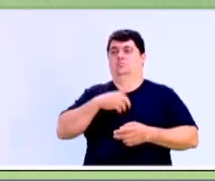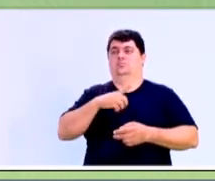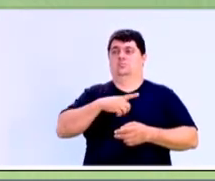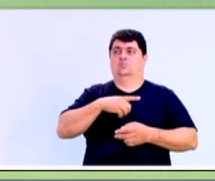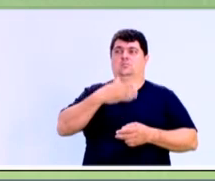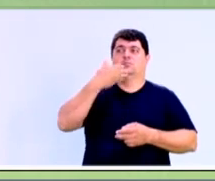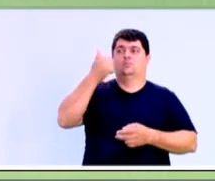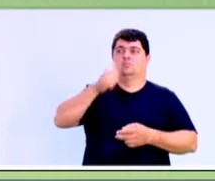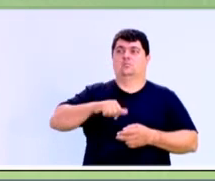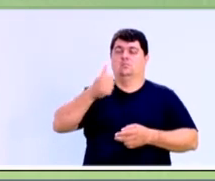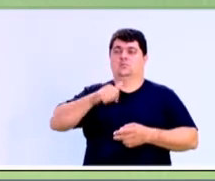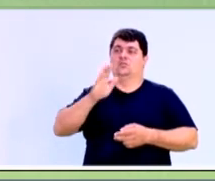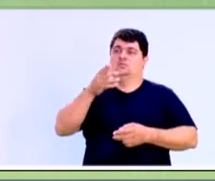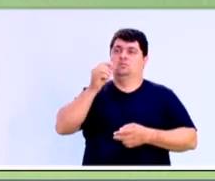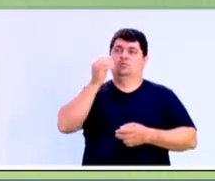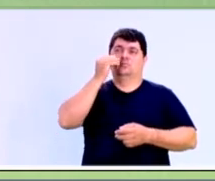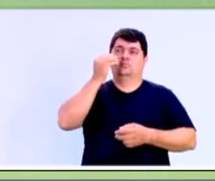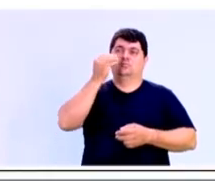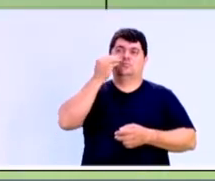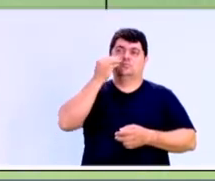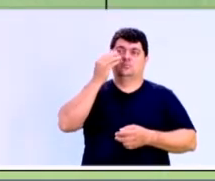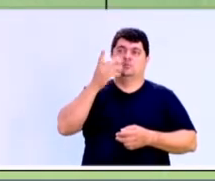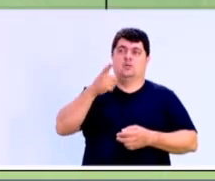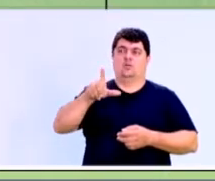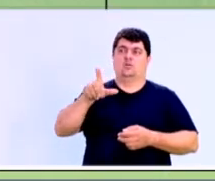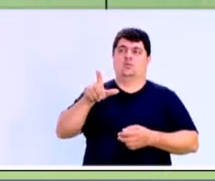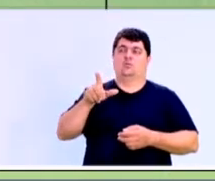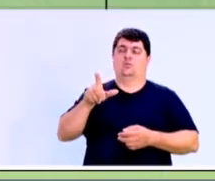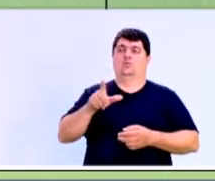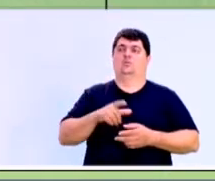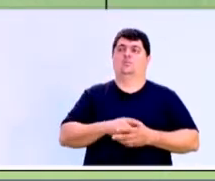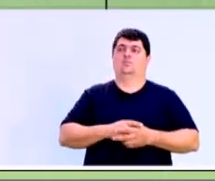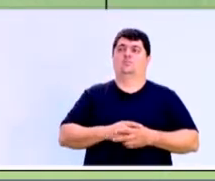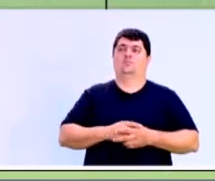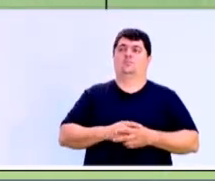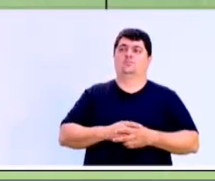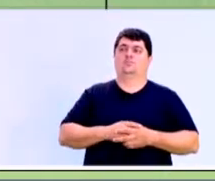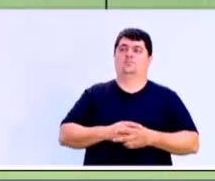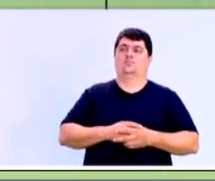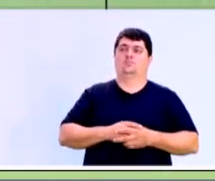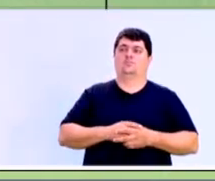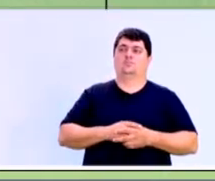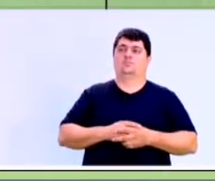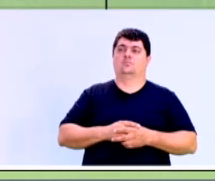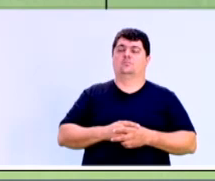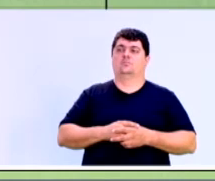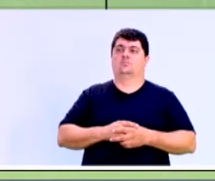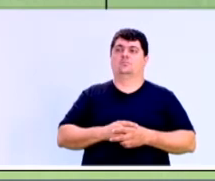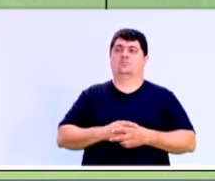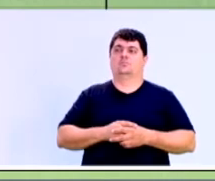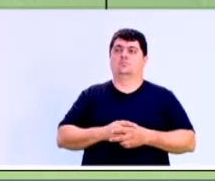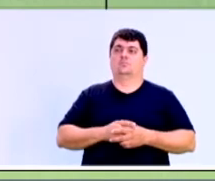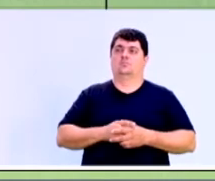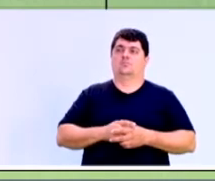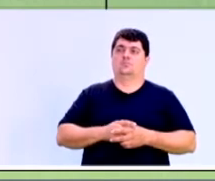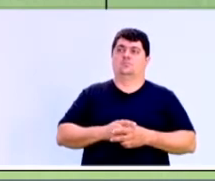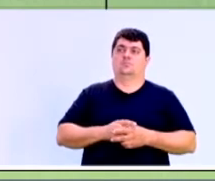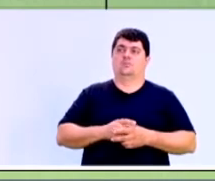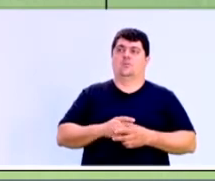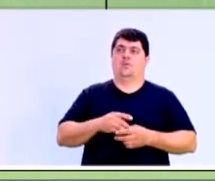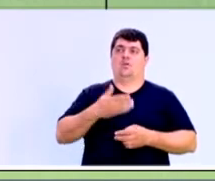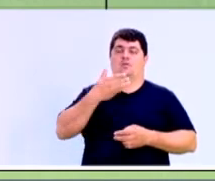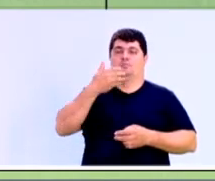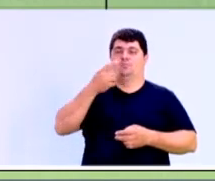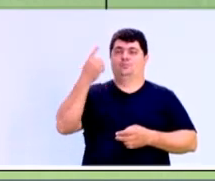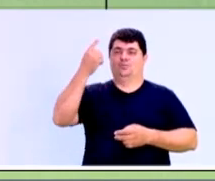melhorou ou piorou, a gente já fez ali, né? Mas agora a gente quer fazer uma outra observação aqui. É assim, isso que aconteceu, né? Ó, aqui piorou,